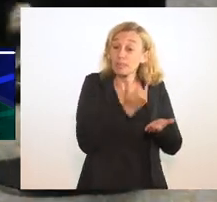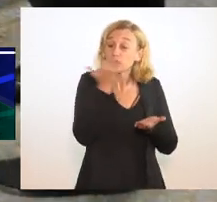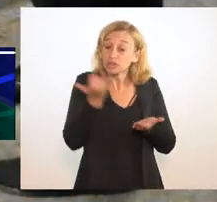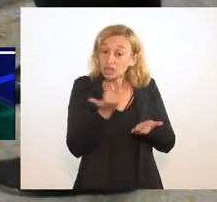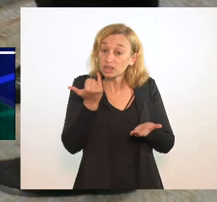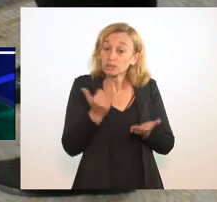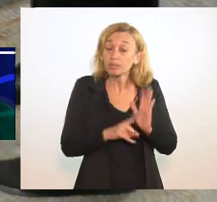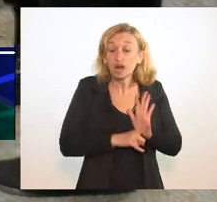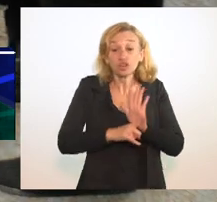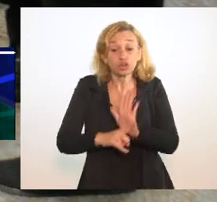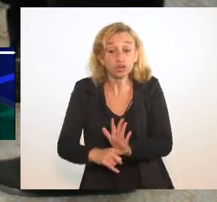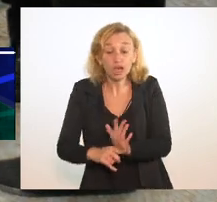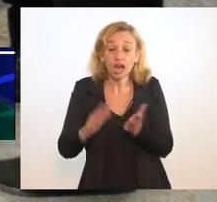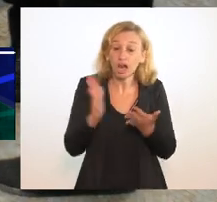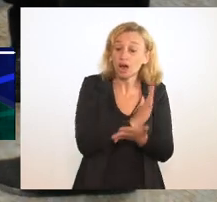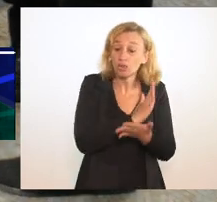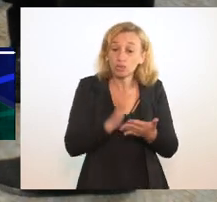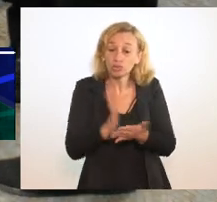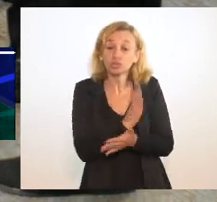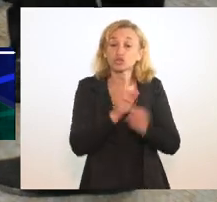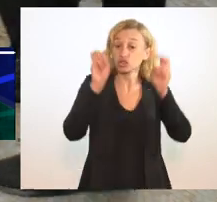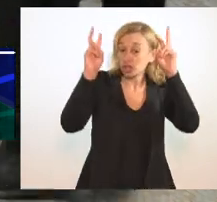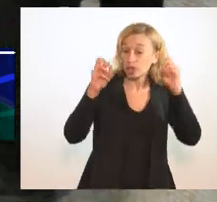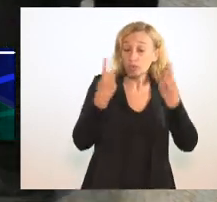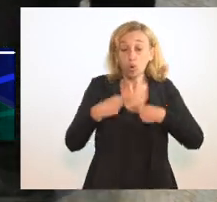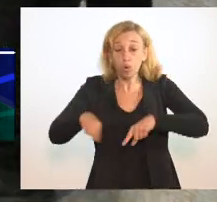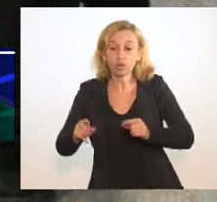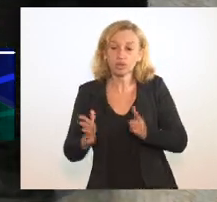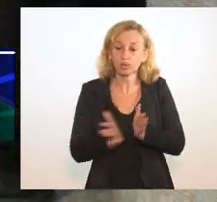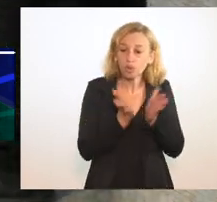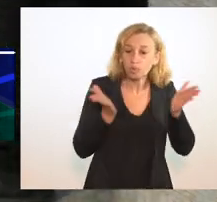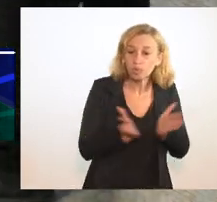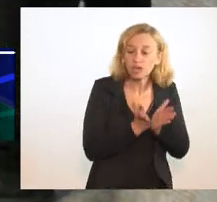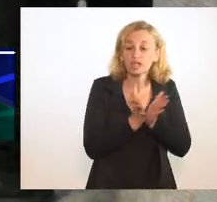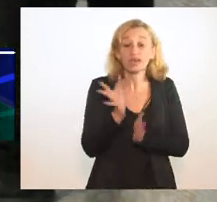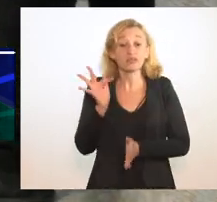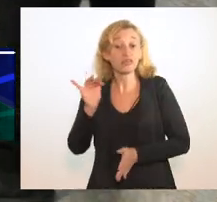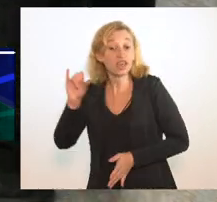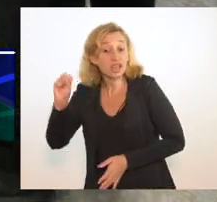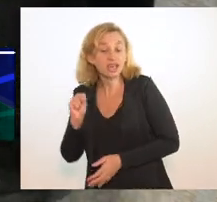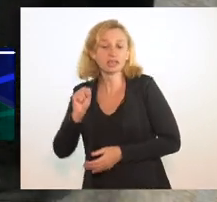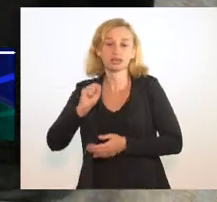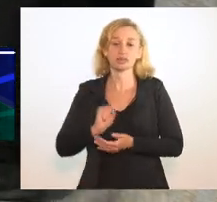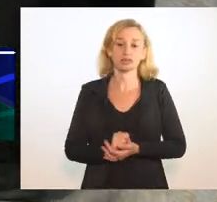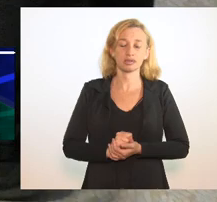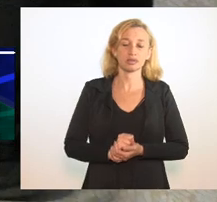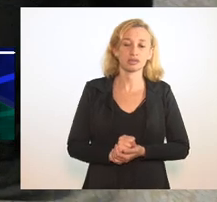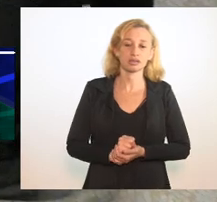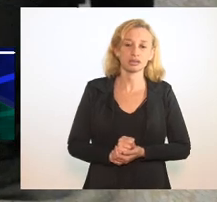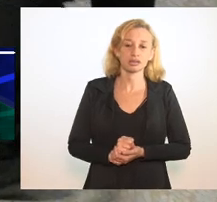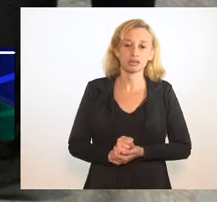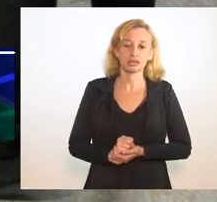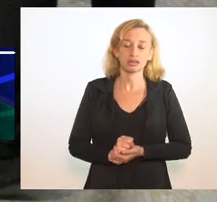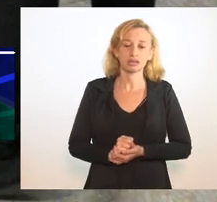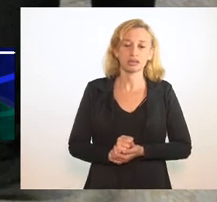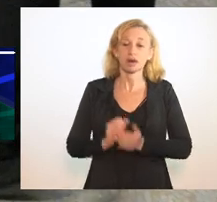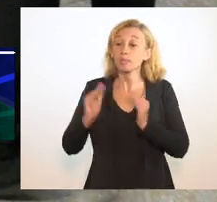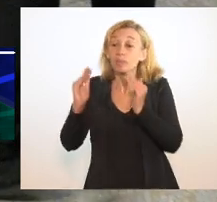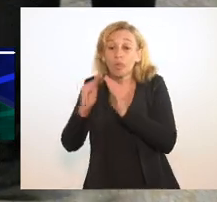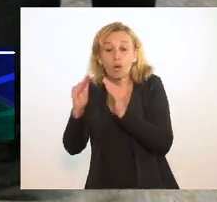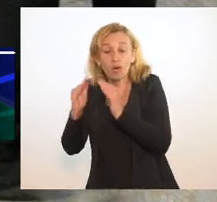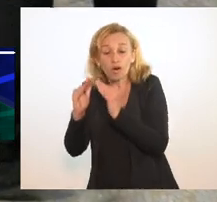determinados temas, como combate à pobreza, como o FEIS, que é para habitação